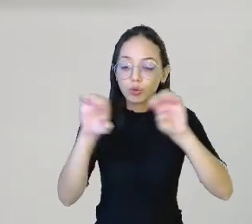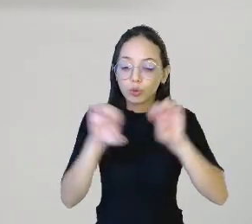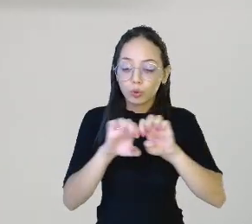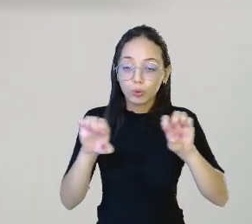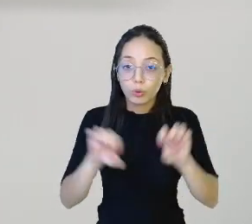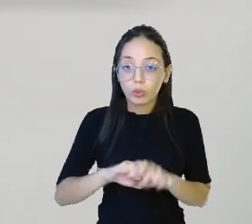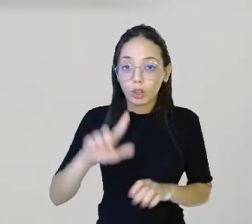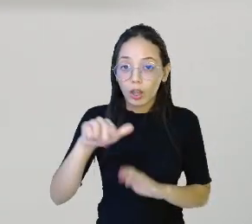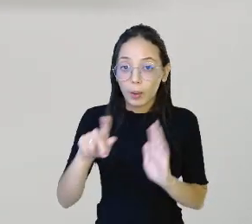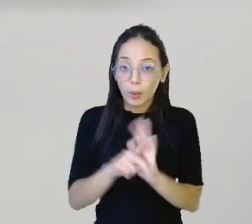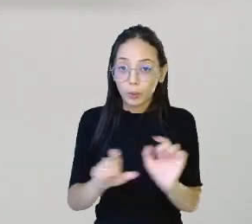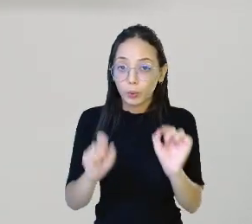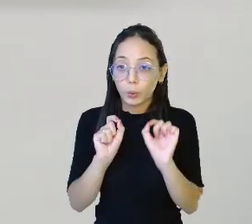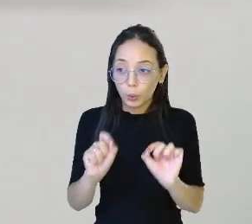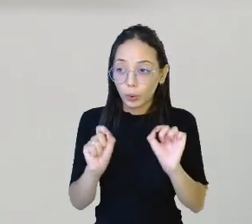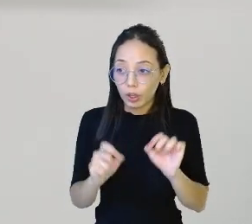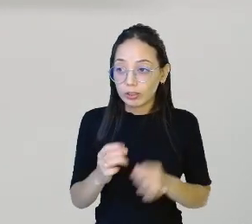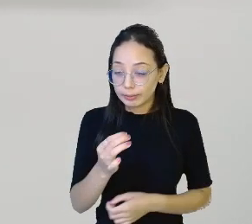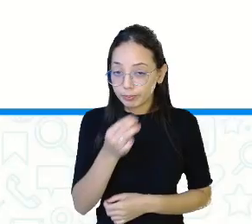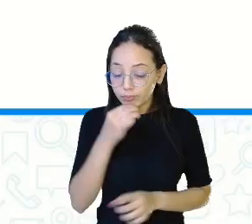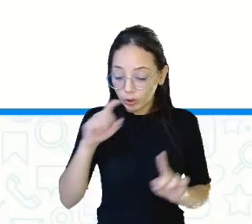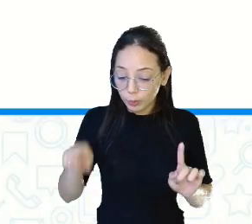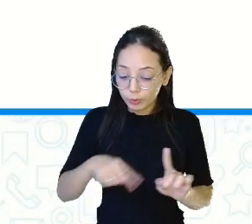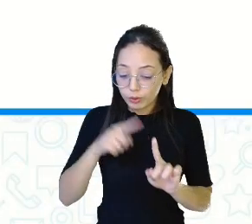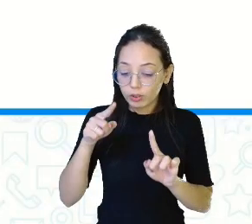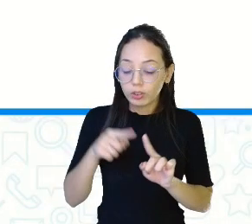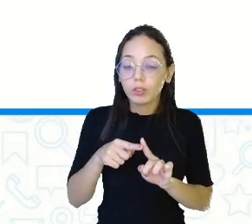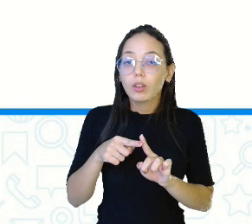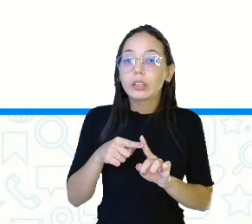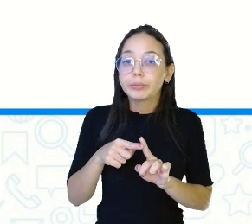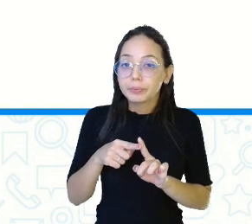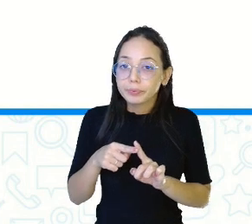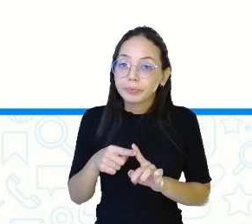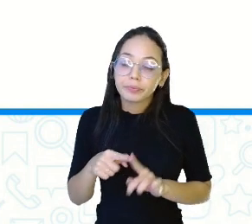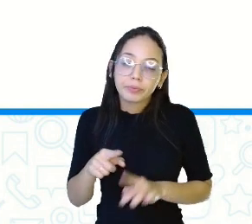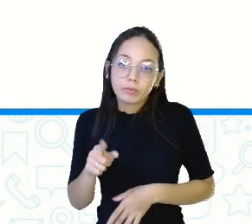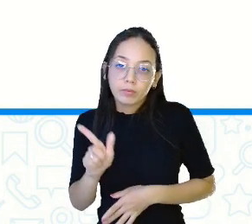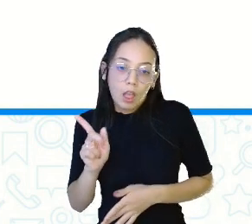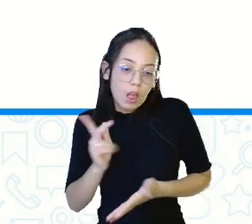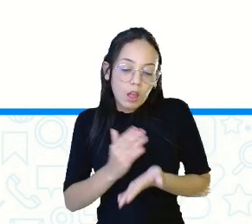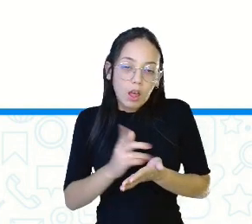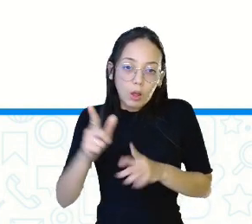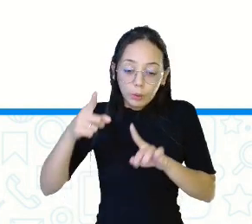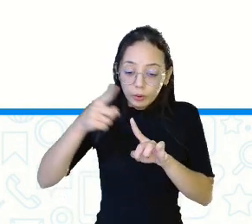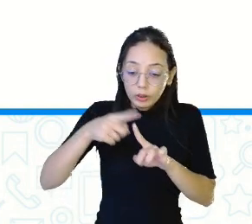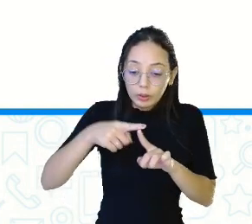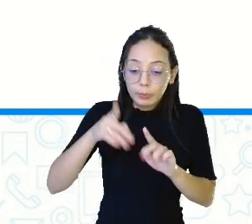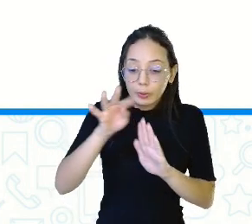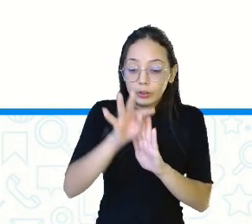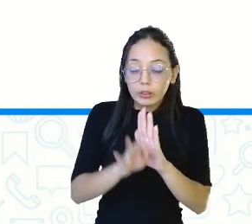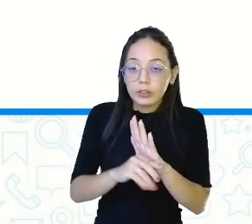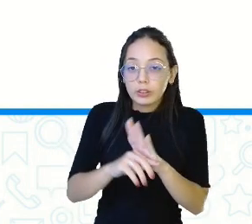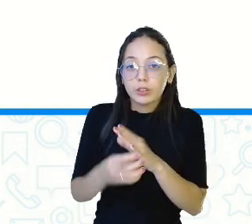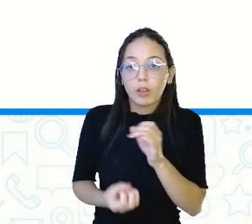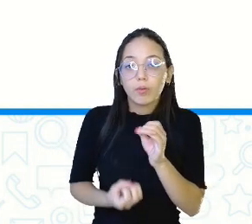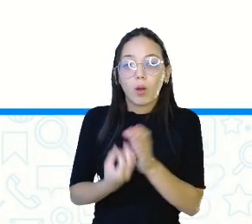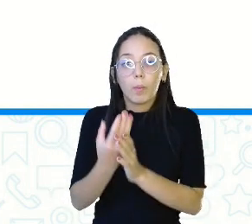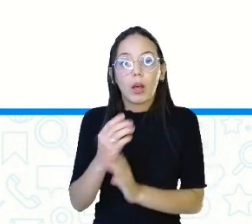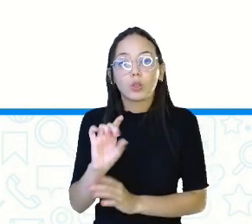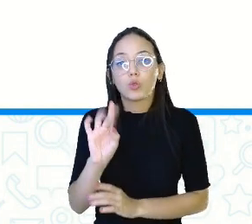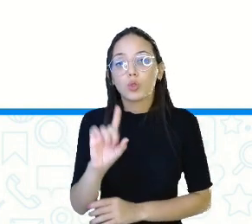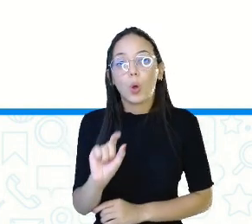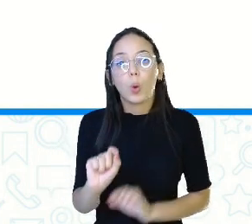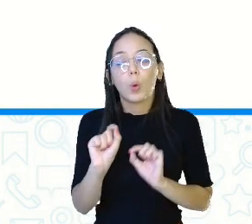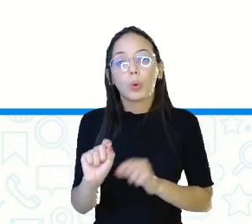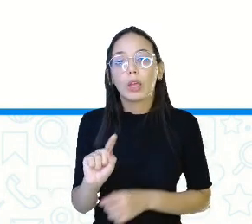Ela é fechada e objetiva, na medida em que esse tipo de texto é formado por